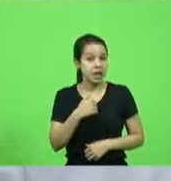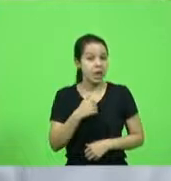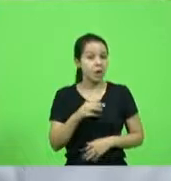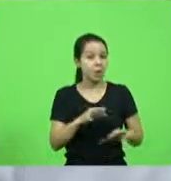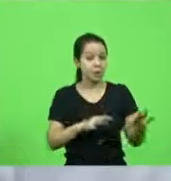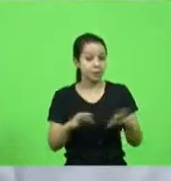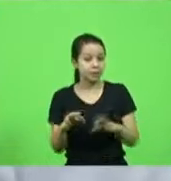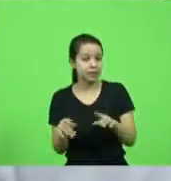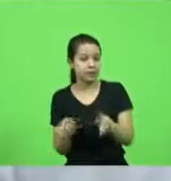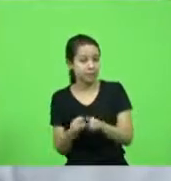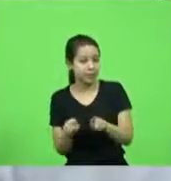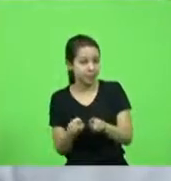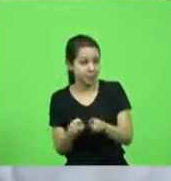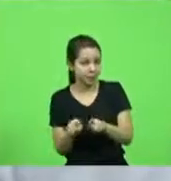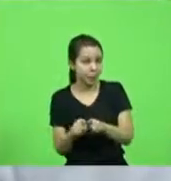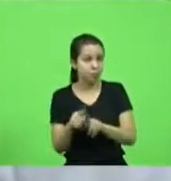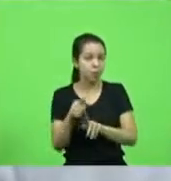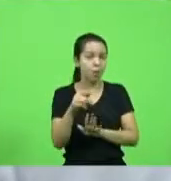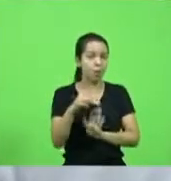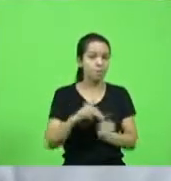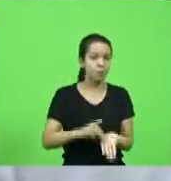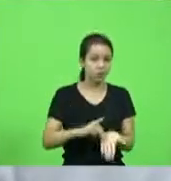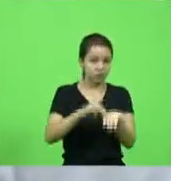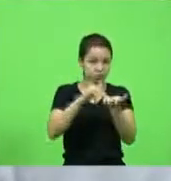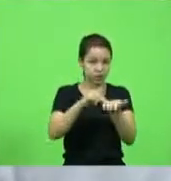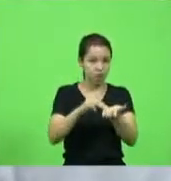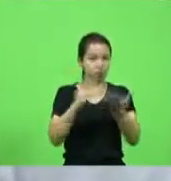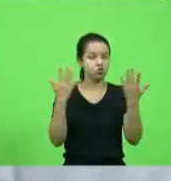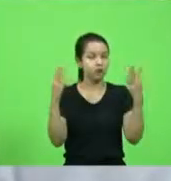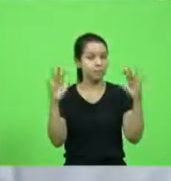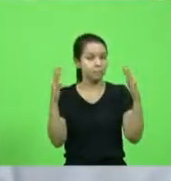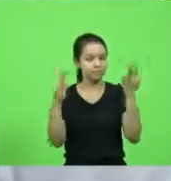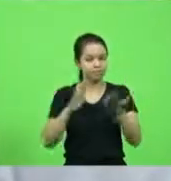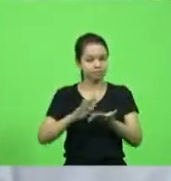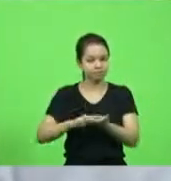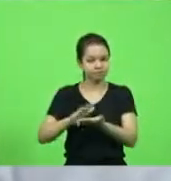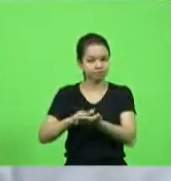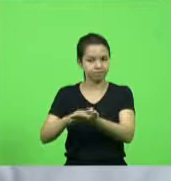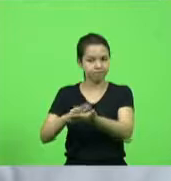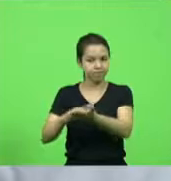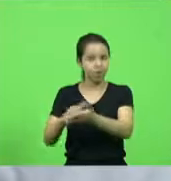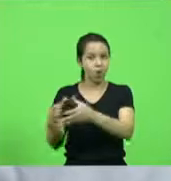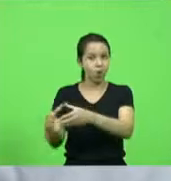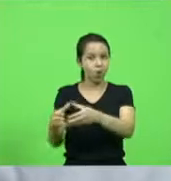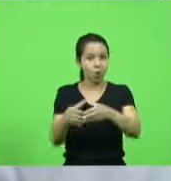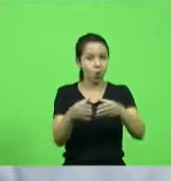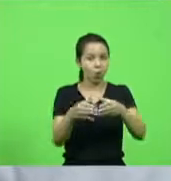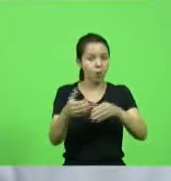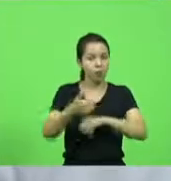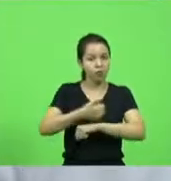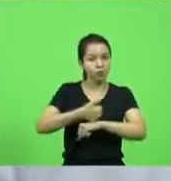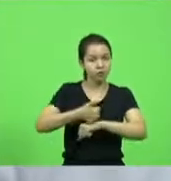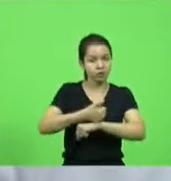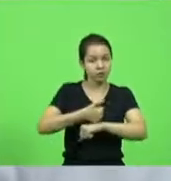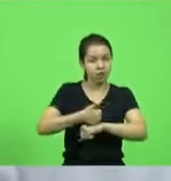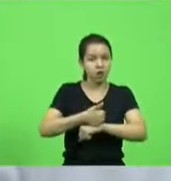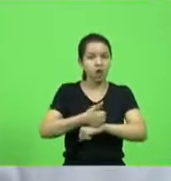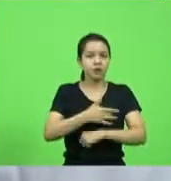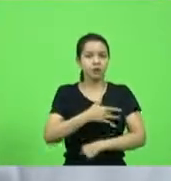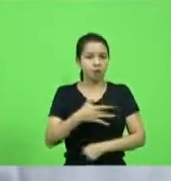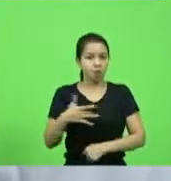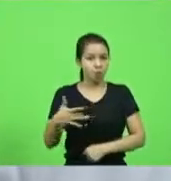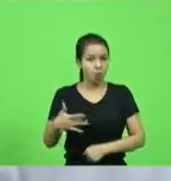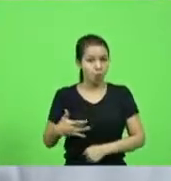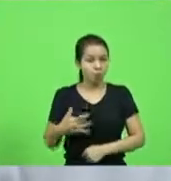ouvem, uma moção de aplauso às categorias dos profissionais de saúde nesse primeiro ano de pandemia.